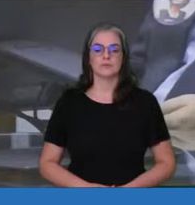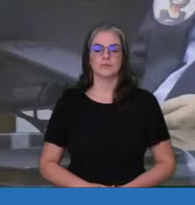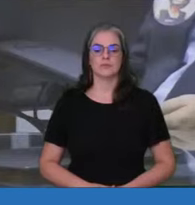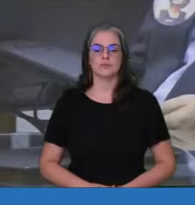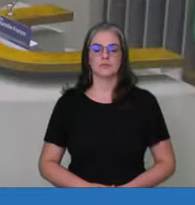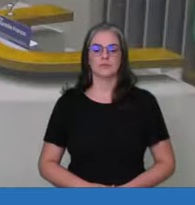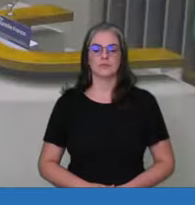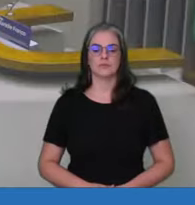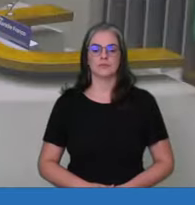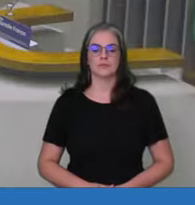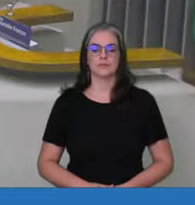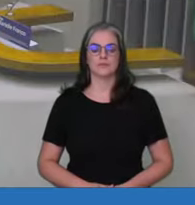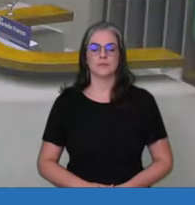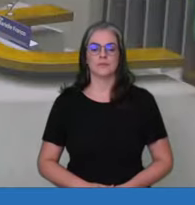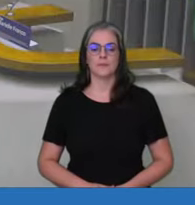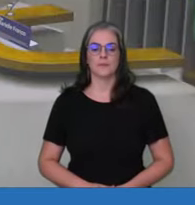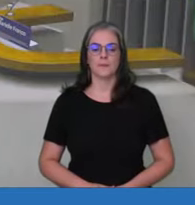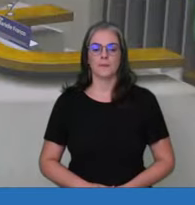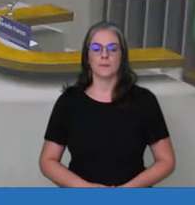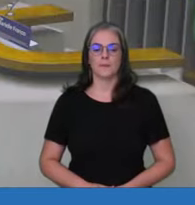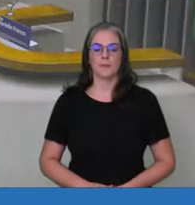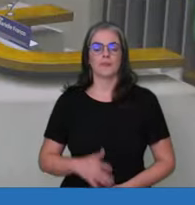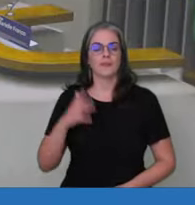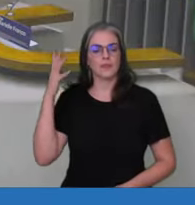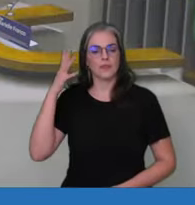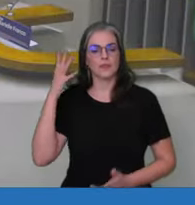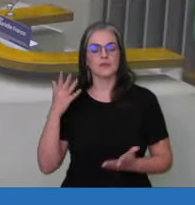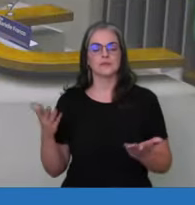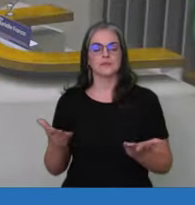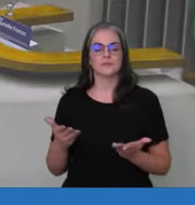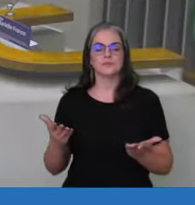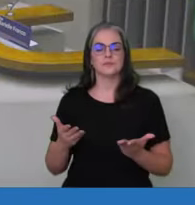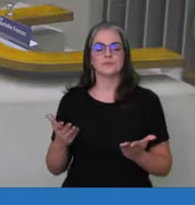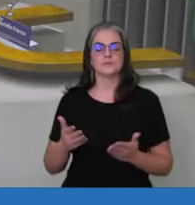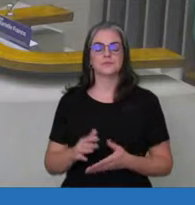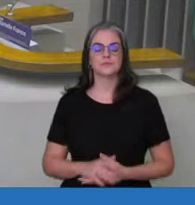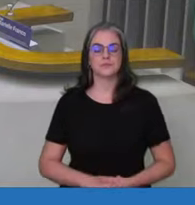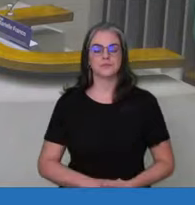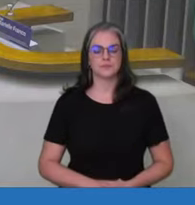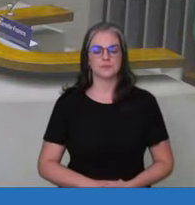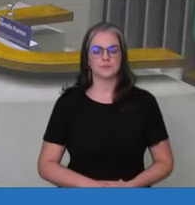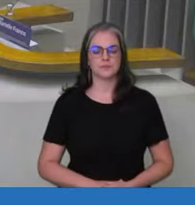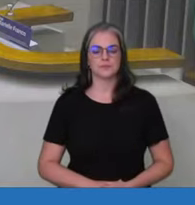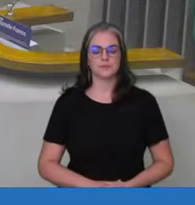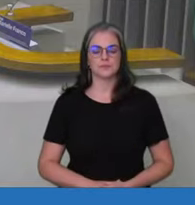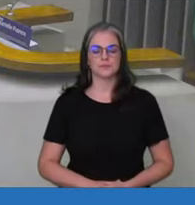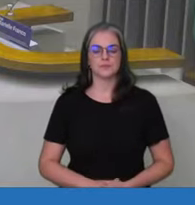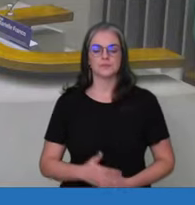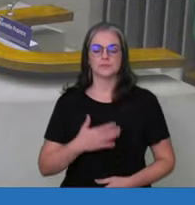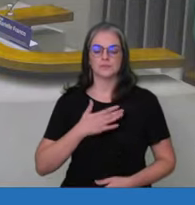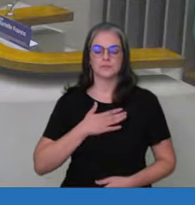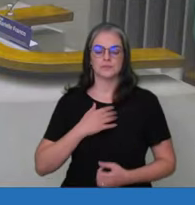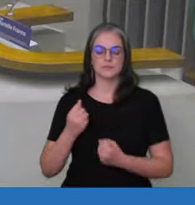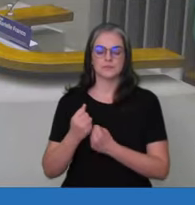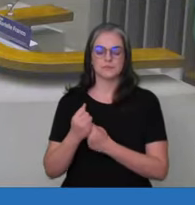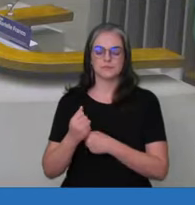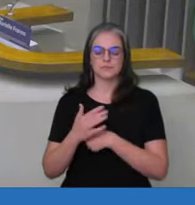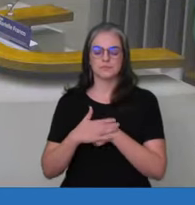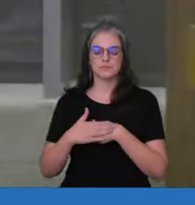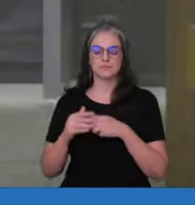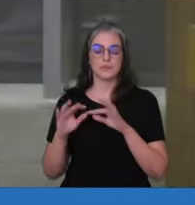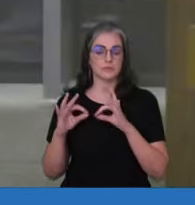Próxima oradora, a deputada Érica Cocai, do PT do Distrito Federal, já na tribuna. Minha solidariedade à família,